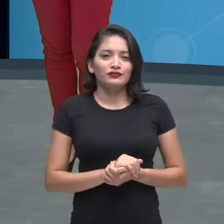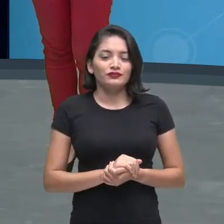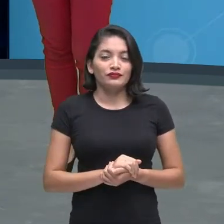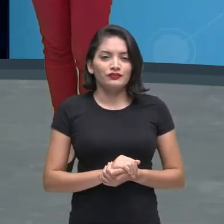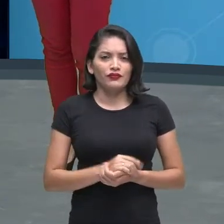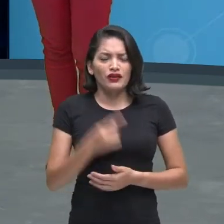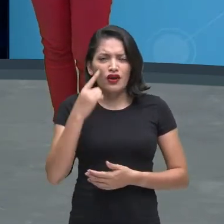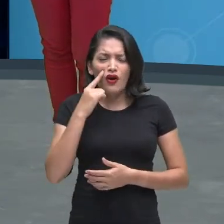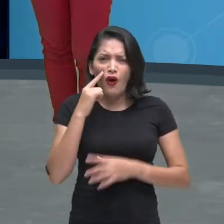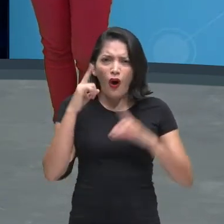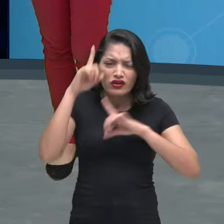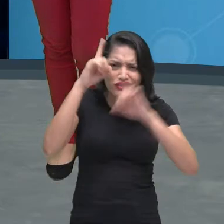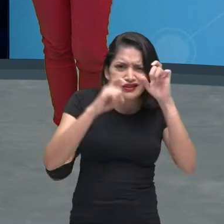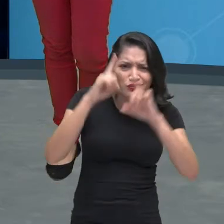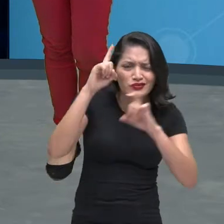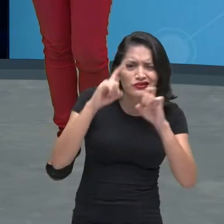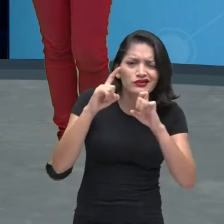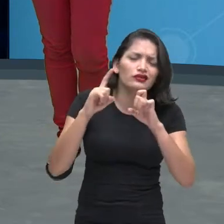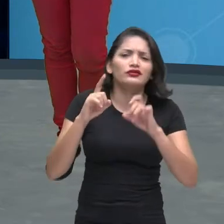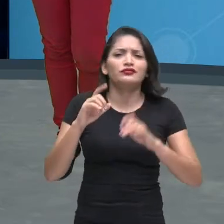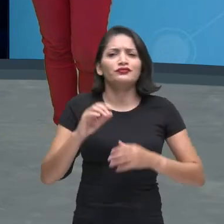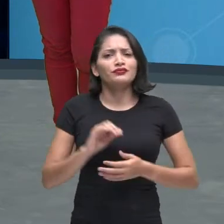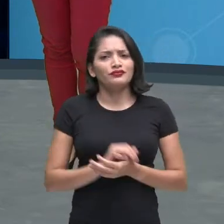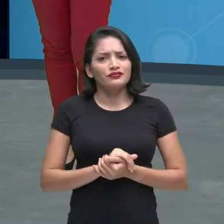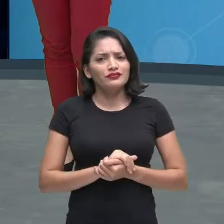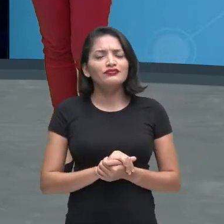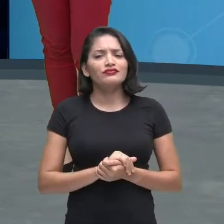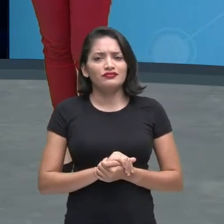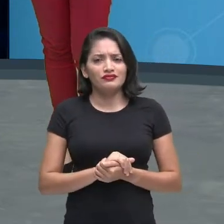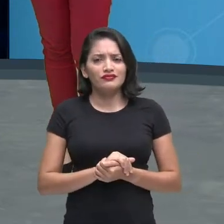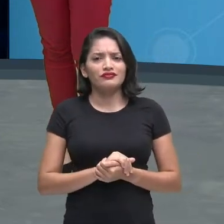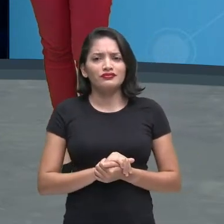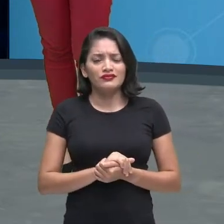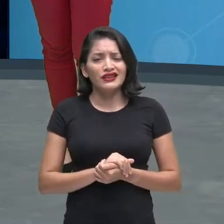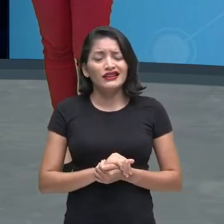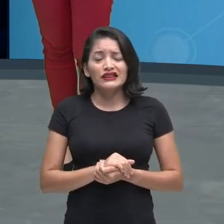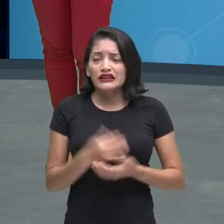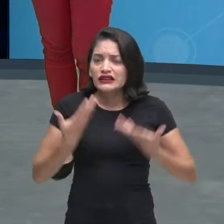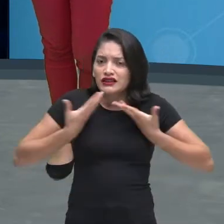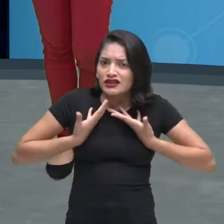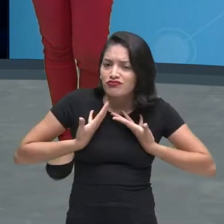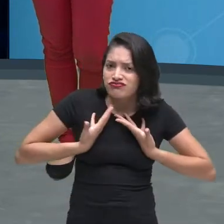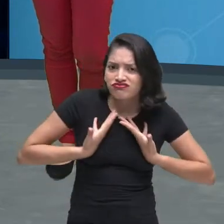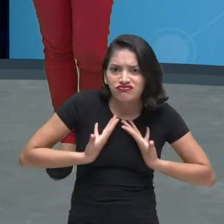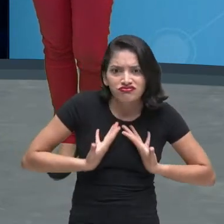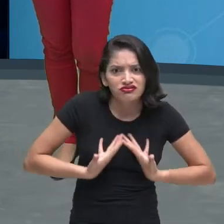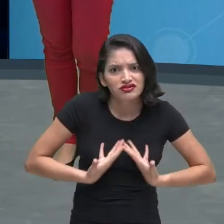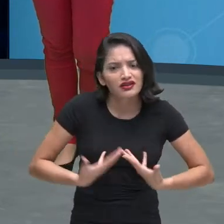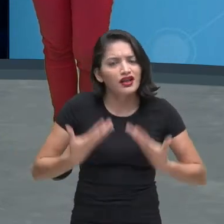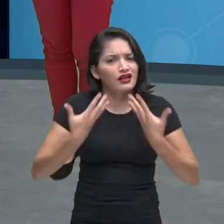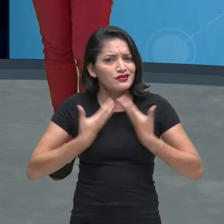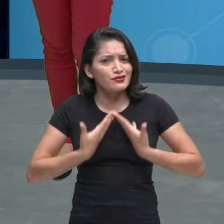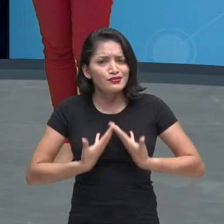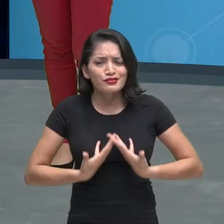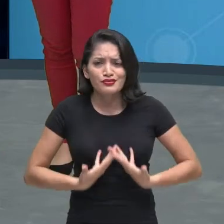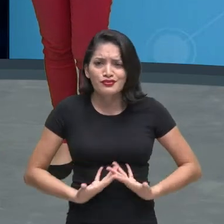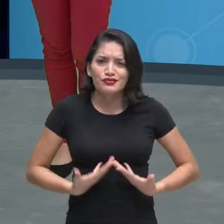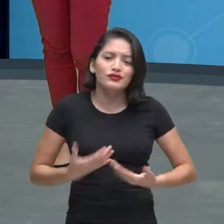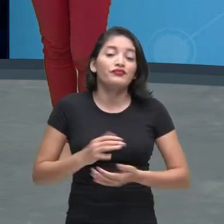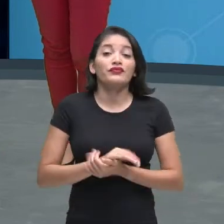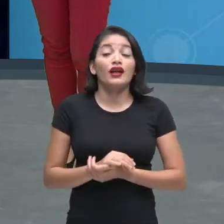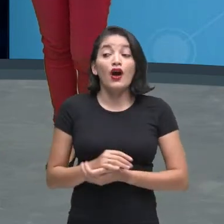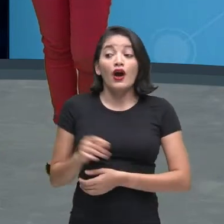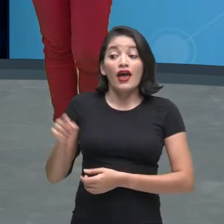Olha a cara deles they are super cansados bem pior vamos subir